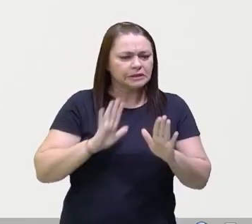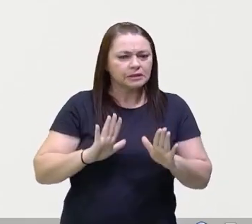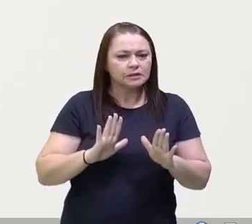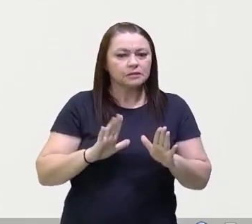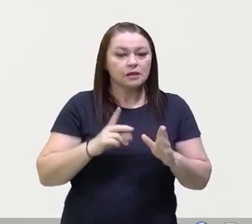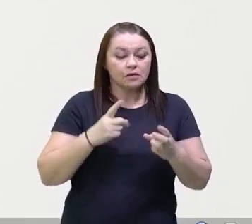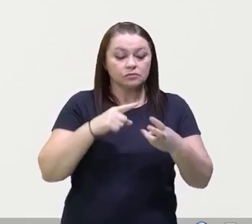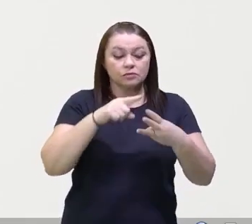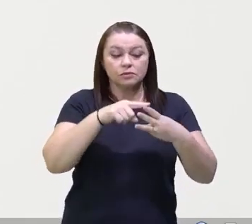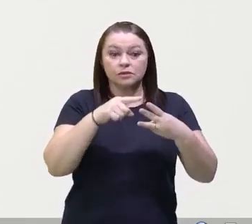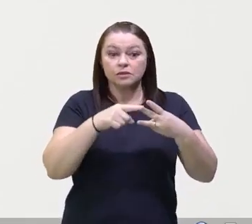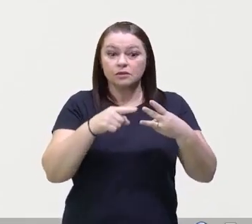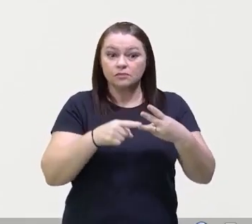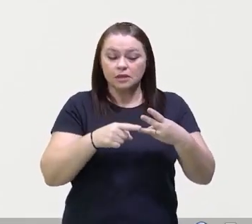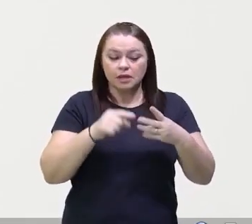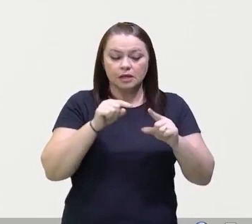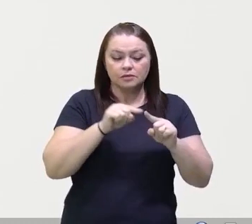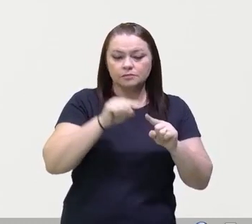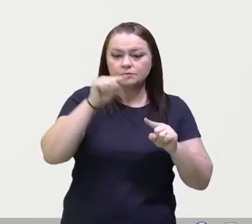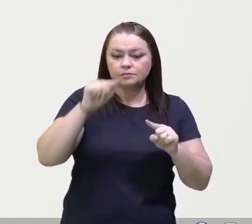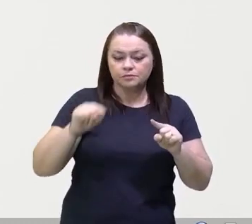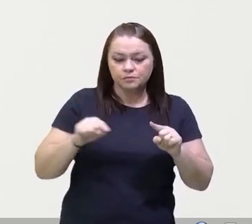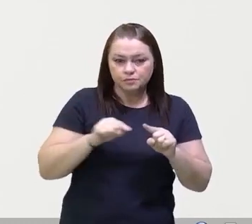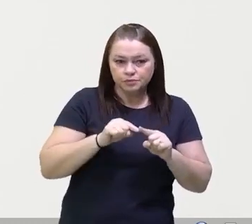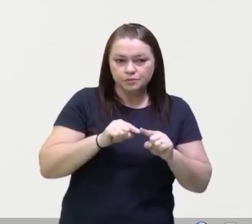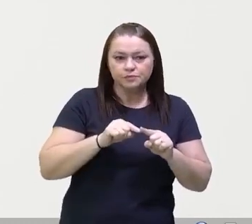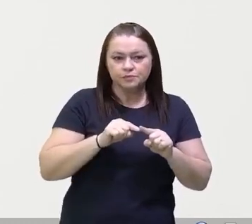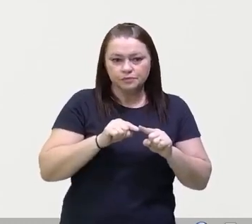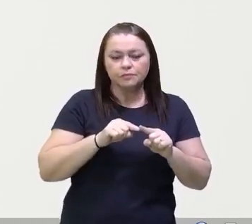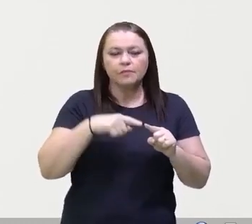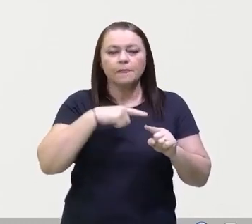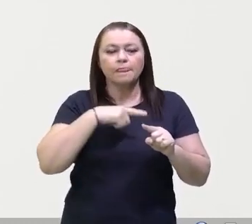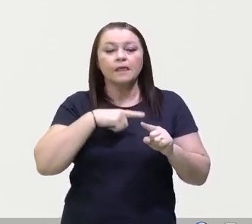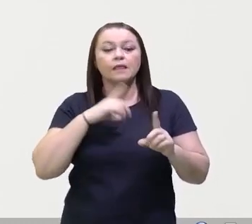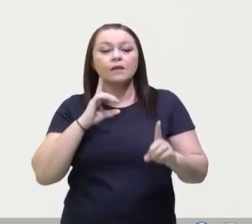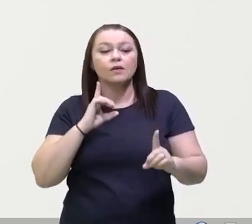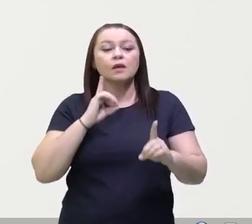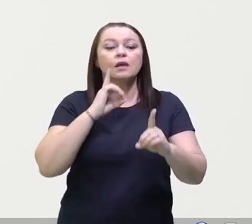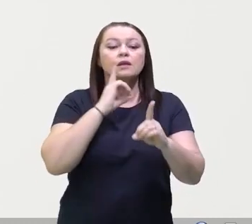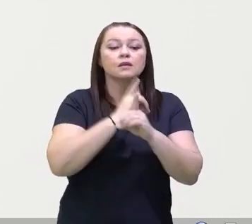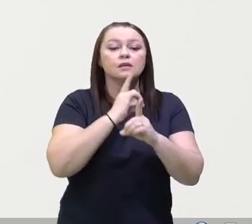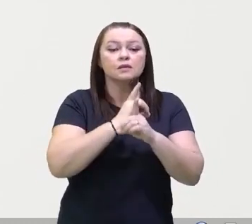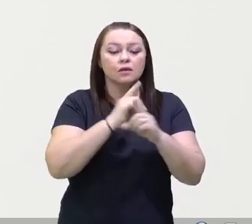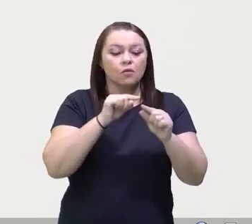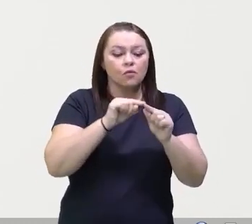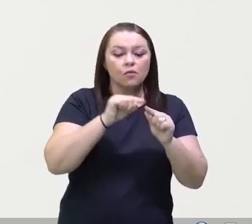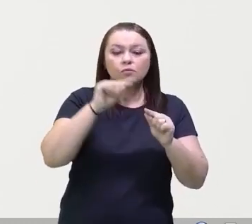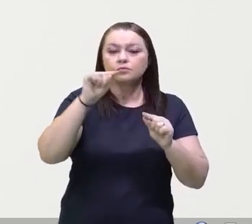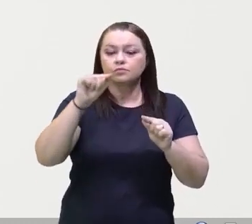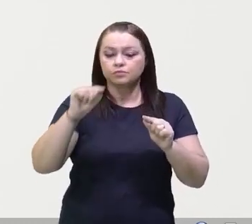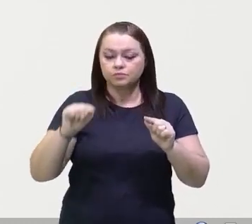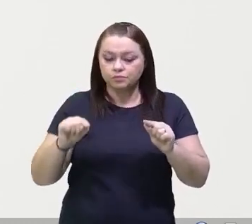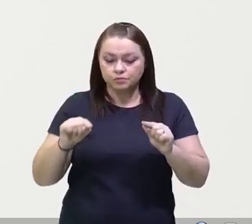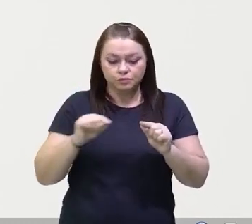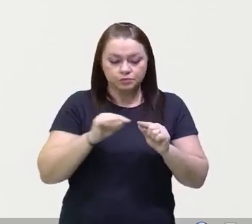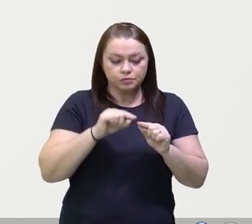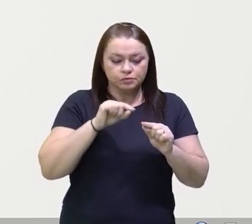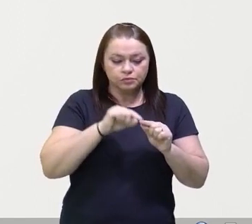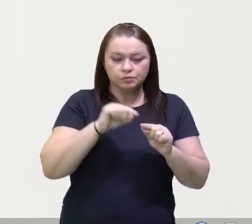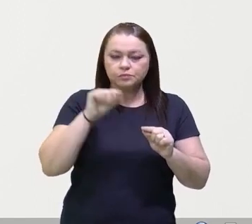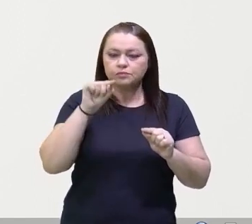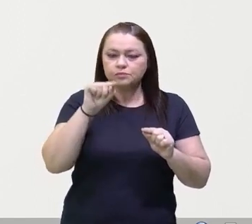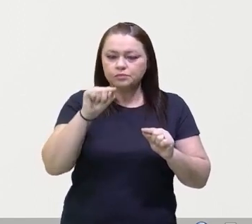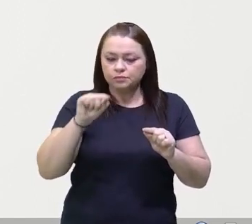3 segmentos de reta que se encontram nas extremidades. Assim,